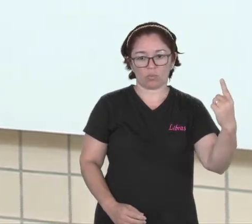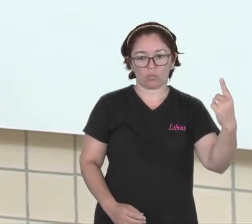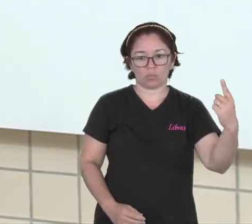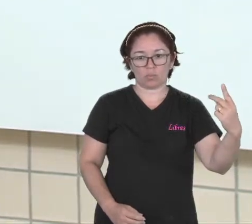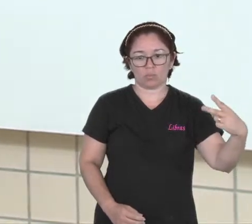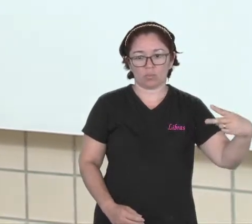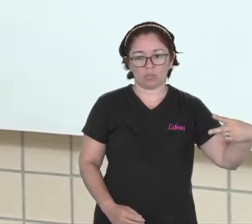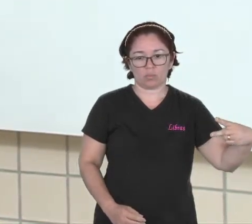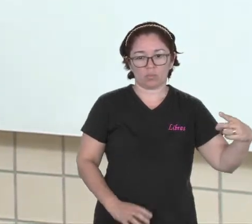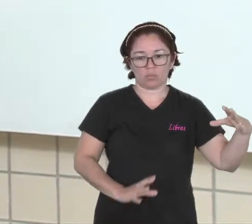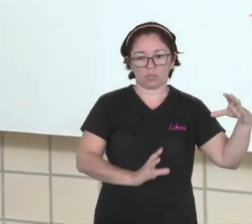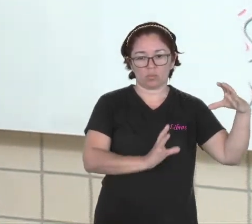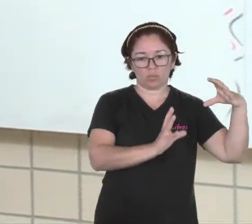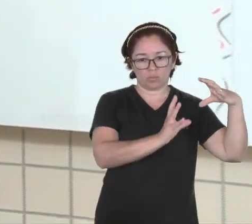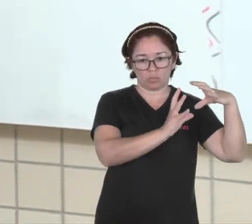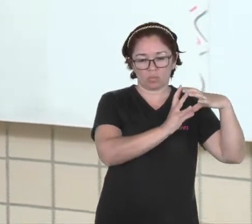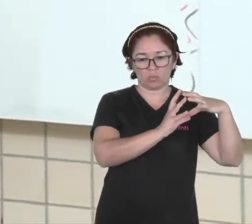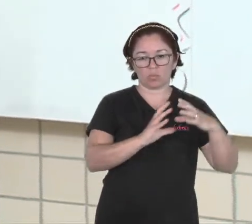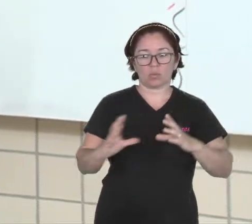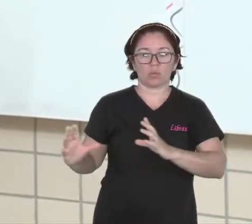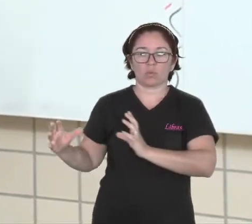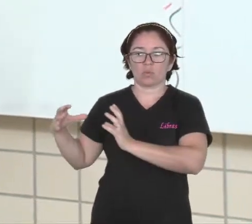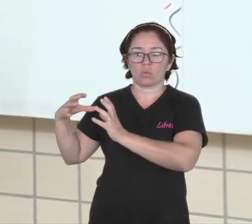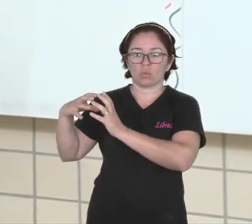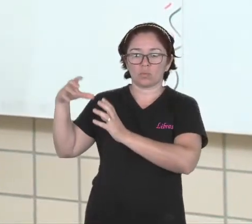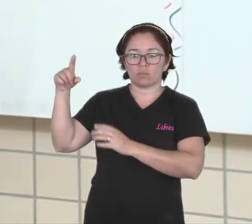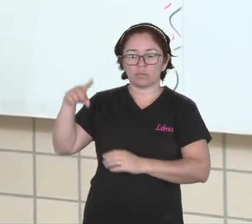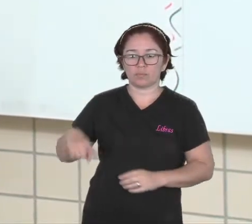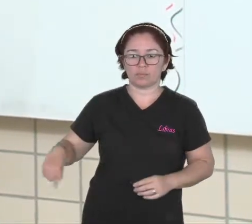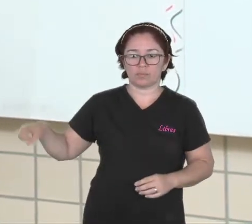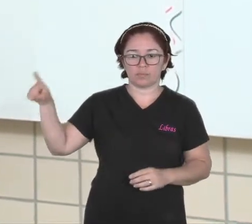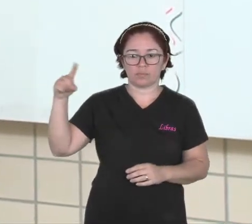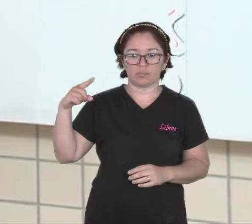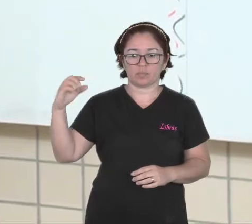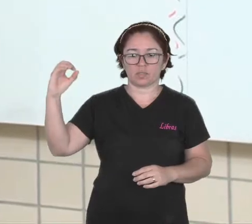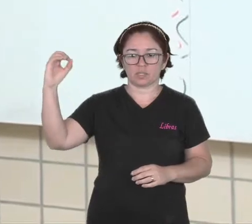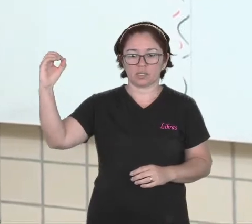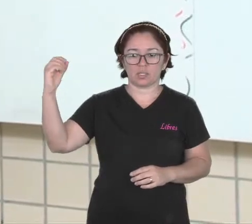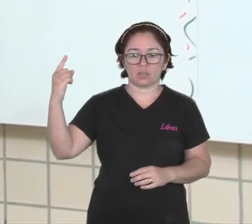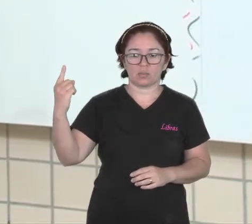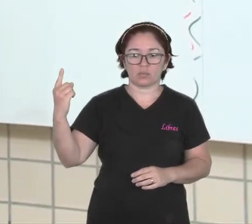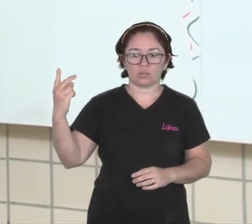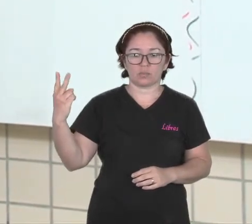O meu conjunto B tem os elementos 0, 1, 2, 3 e 4.